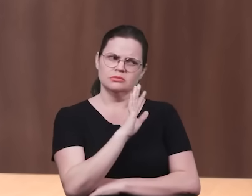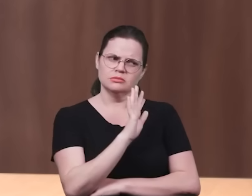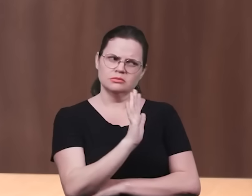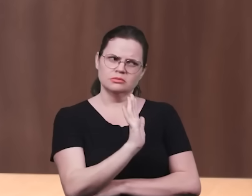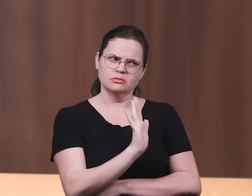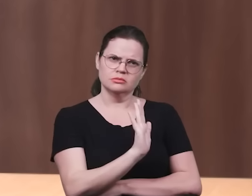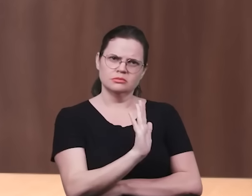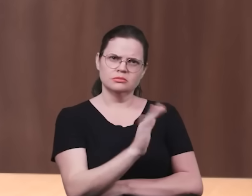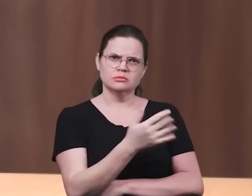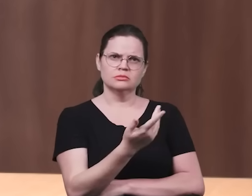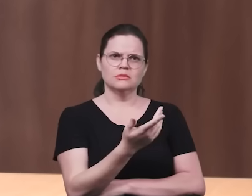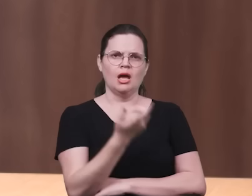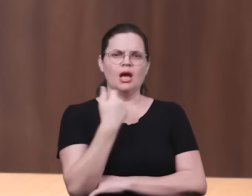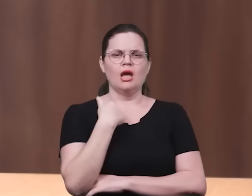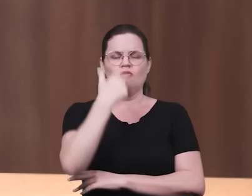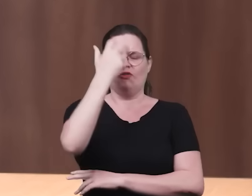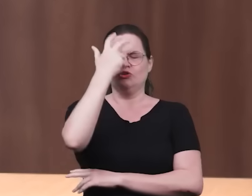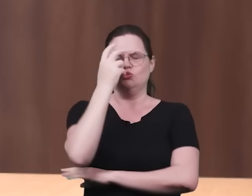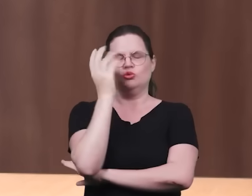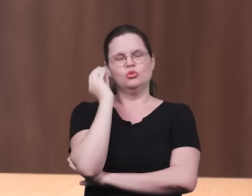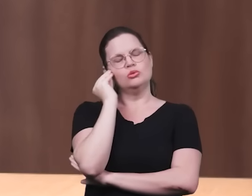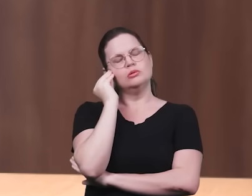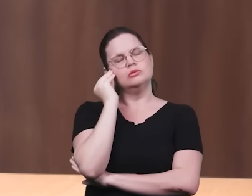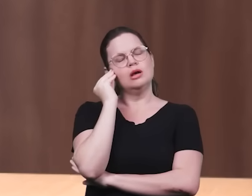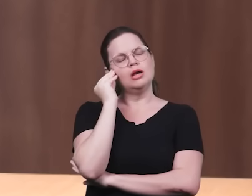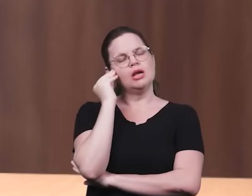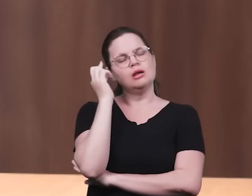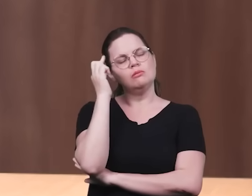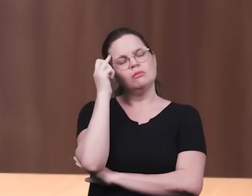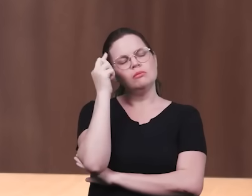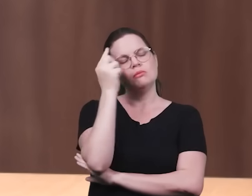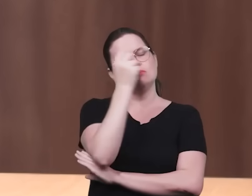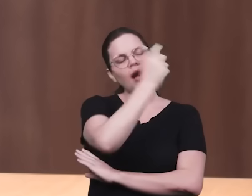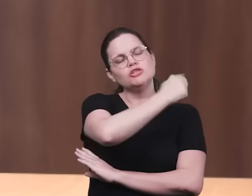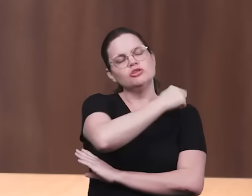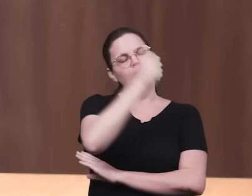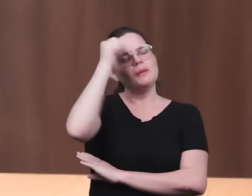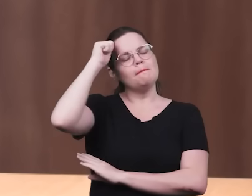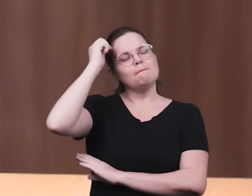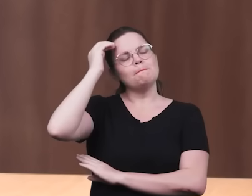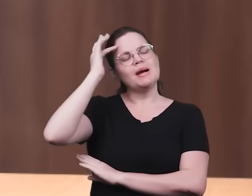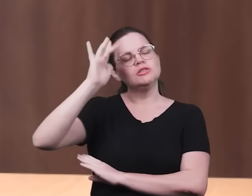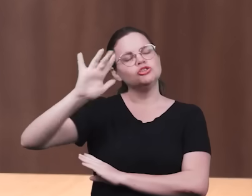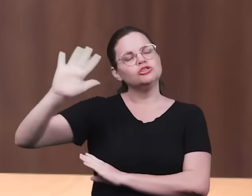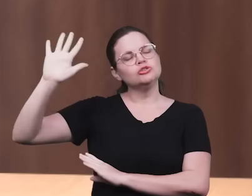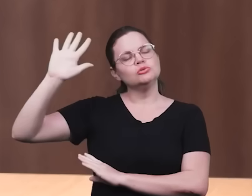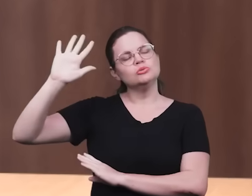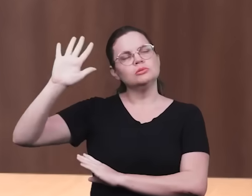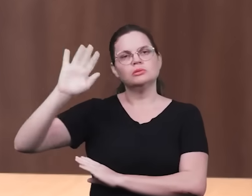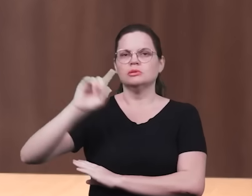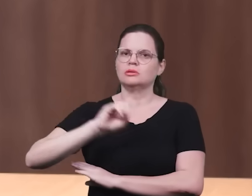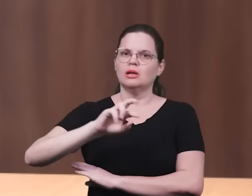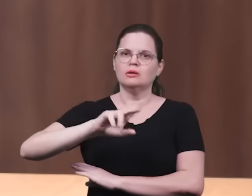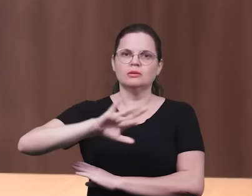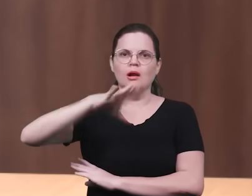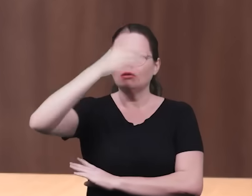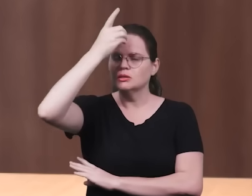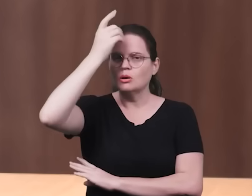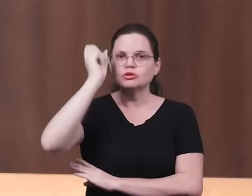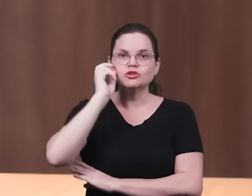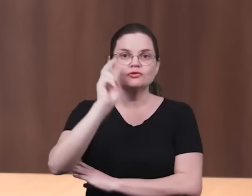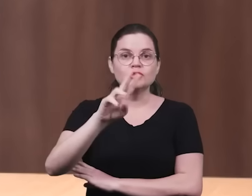mas... Não, eu fecho os olhos, me passa na mente uma cena. Eu digo, não, irmã, isso aí não é visão, isso é